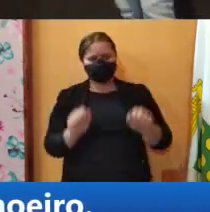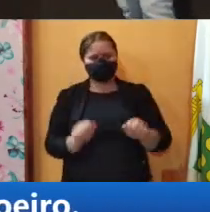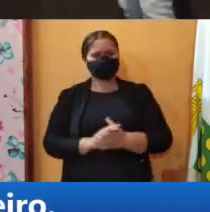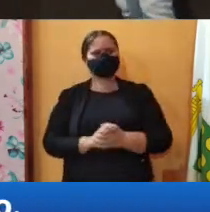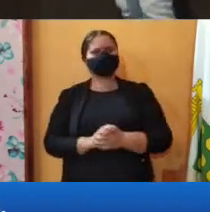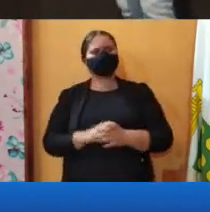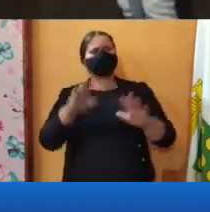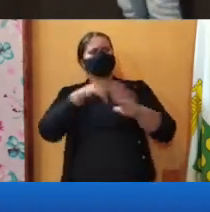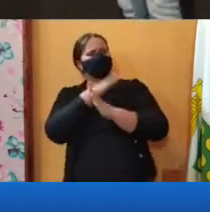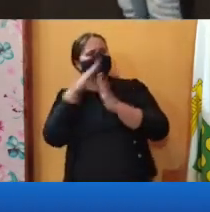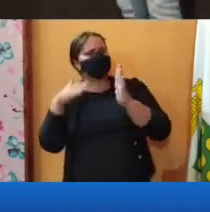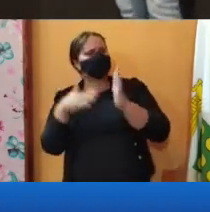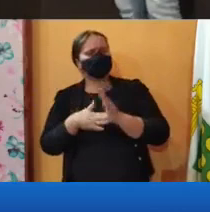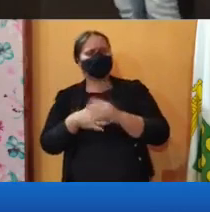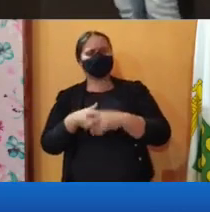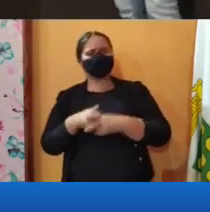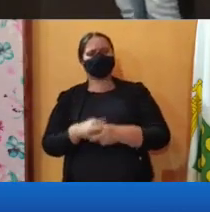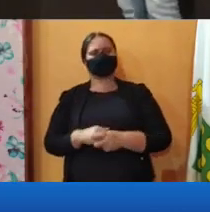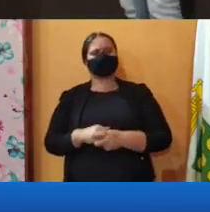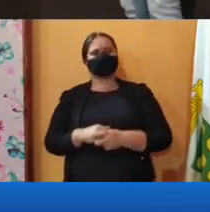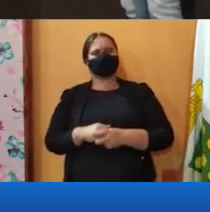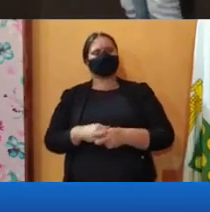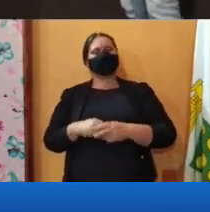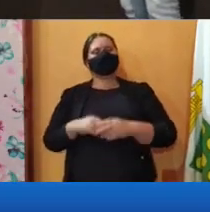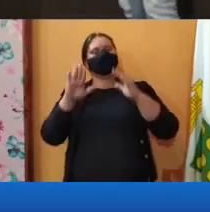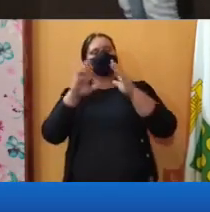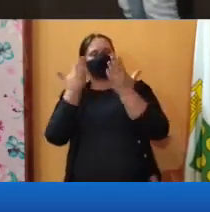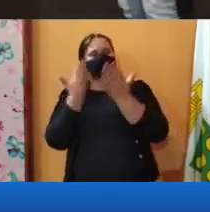todas as... como é que vocês chamam nas escolas?